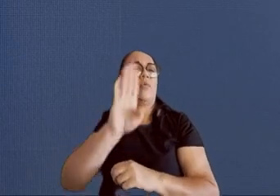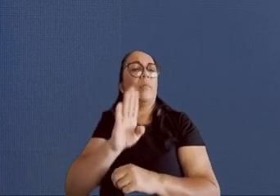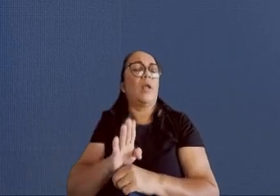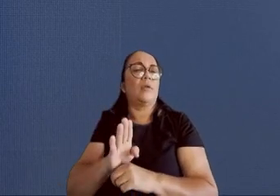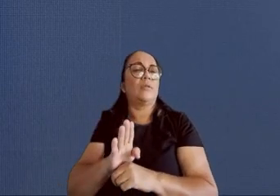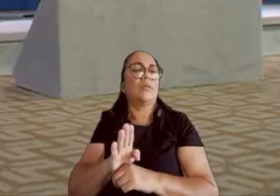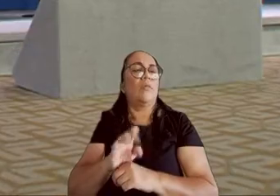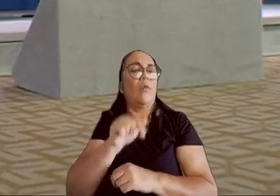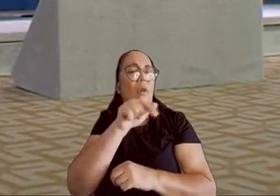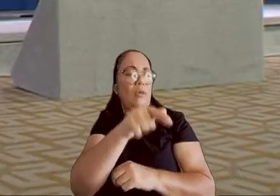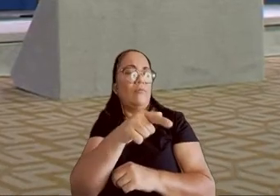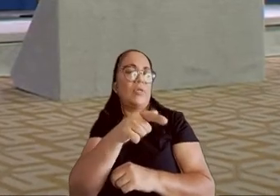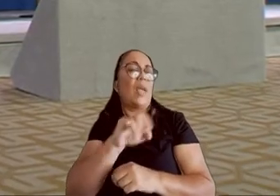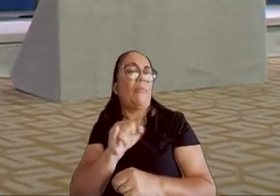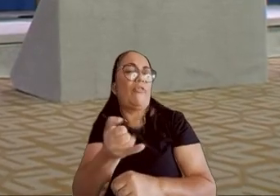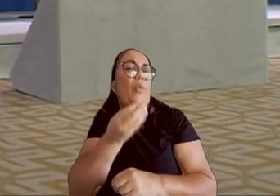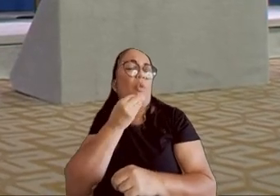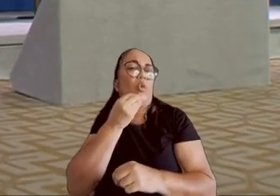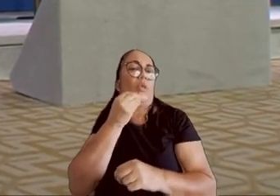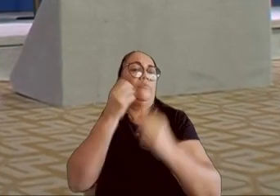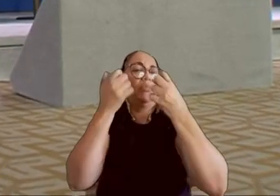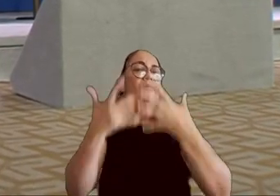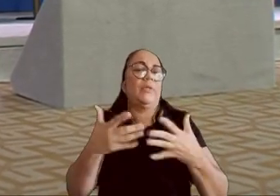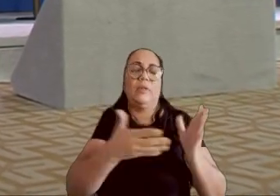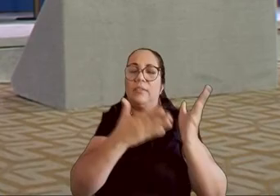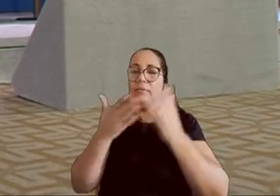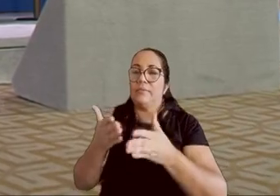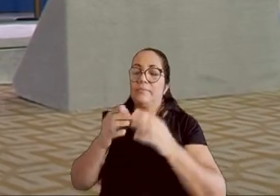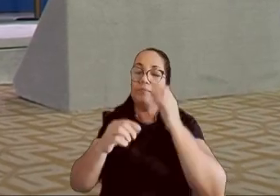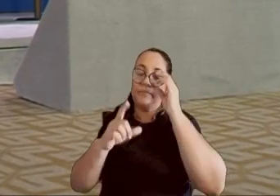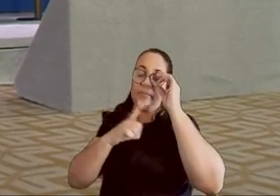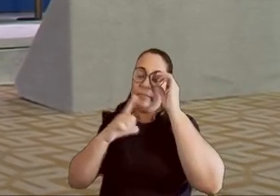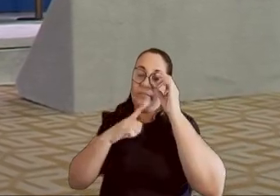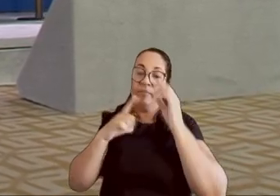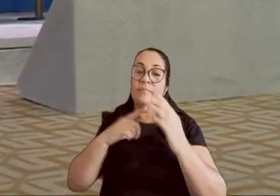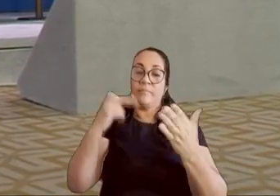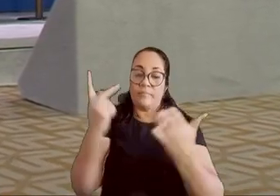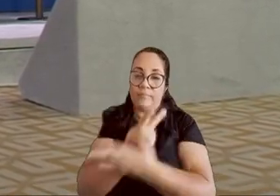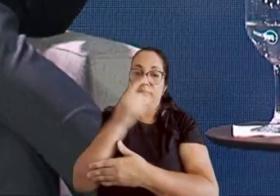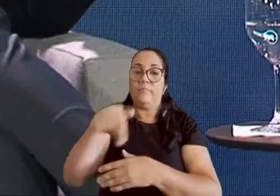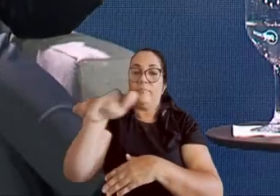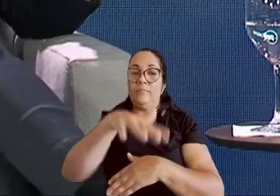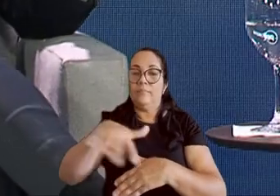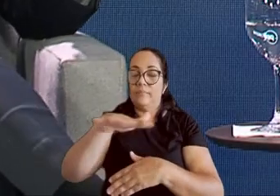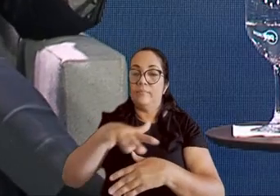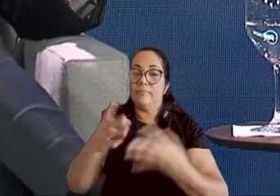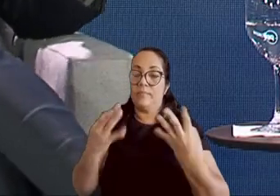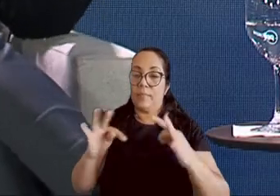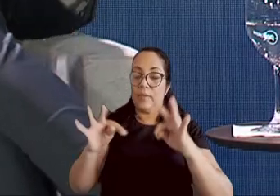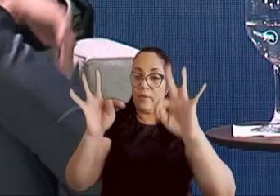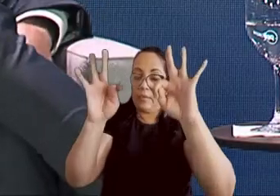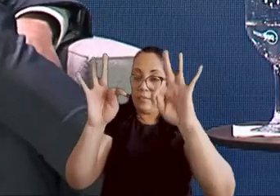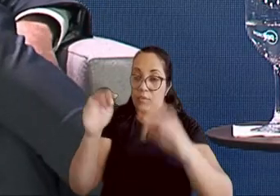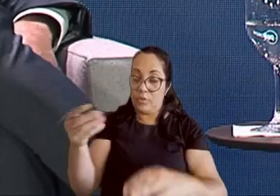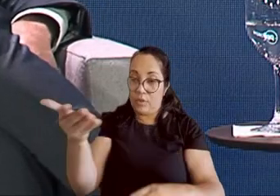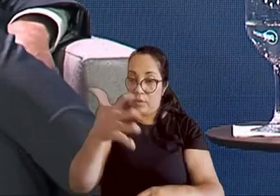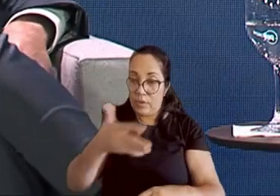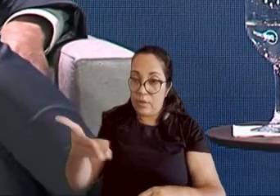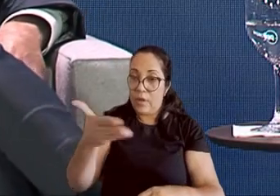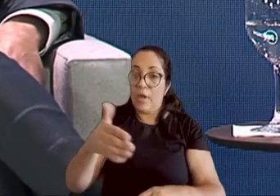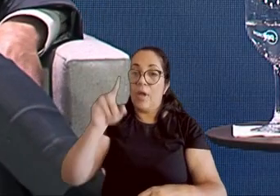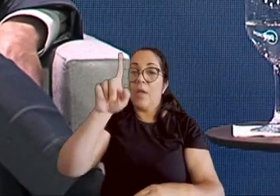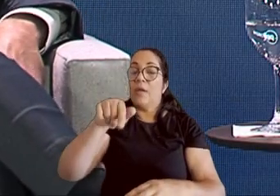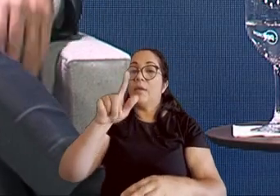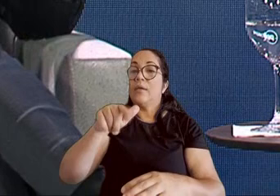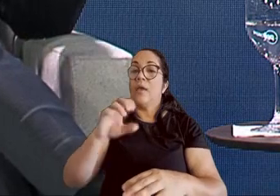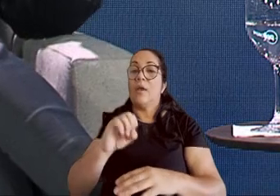oportunidade é tem uma coisa que já vem acontecendo no mercado local que é o desenvolvimento da securitização né é uma é um tipo de operação bem mais comum lá